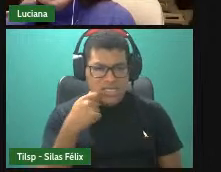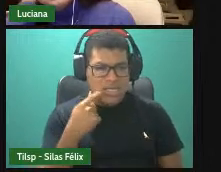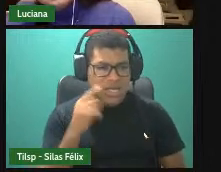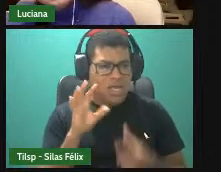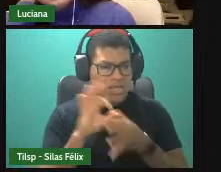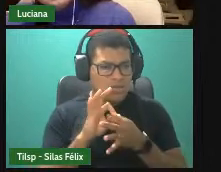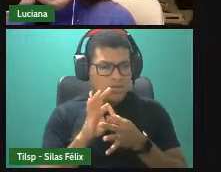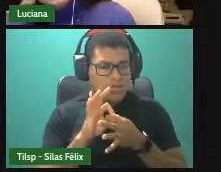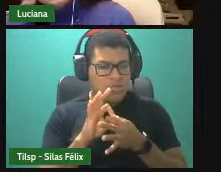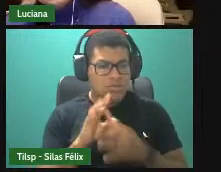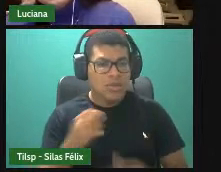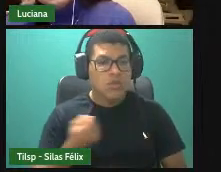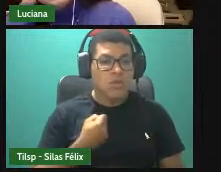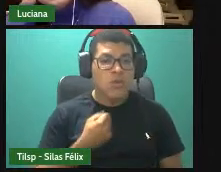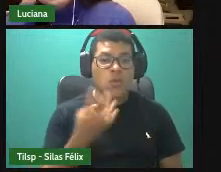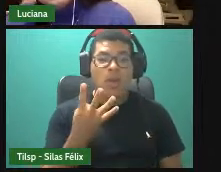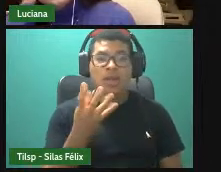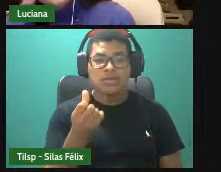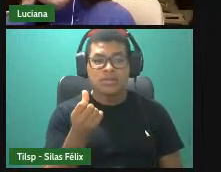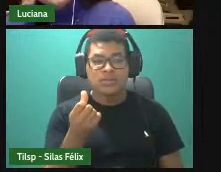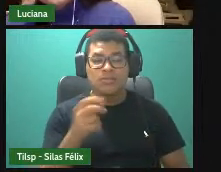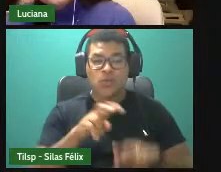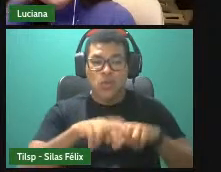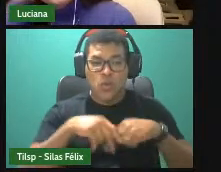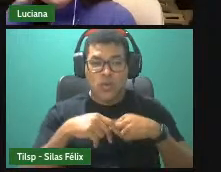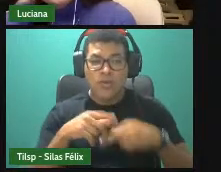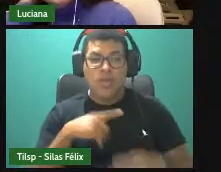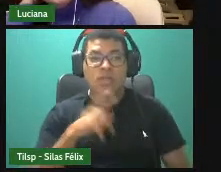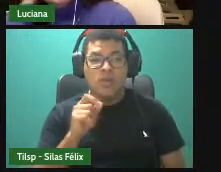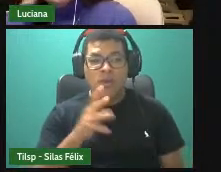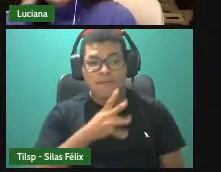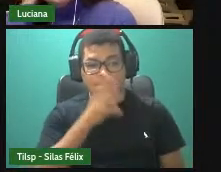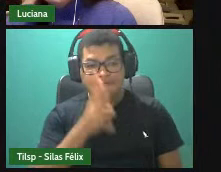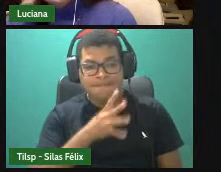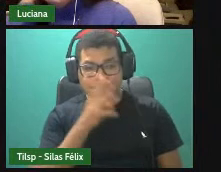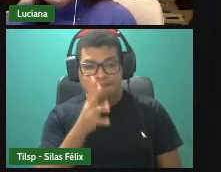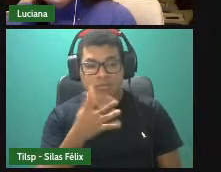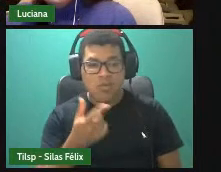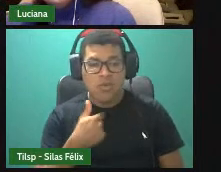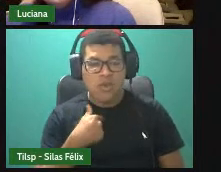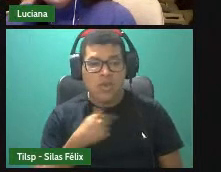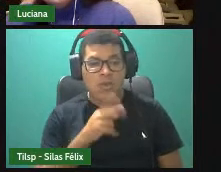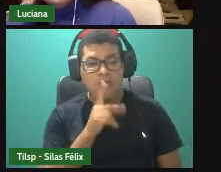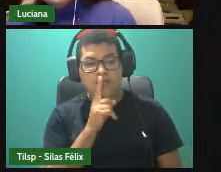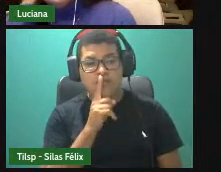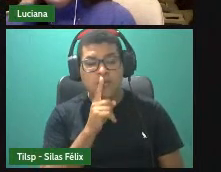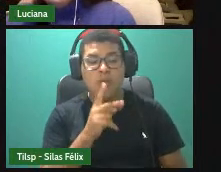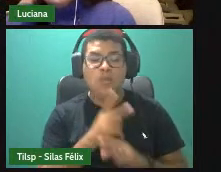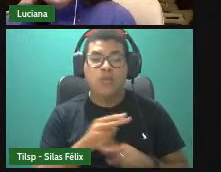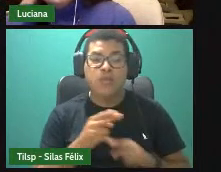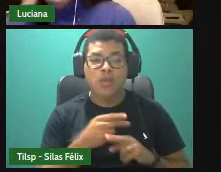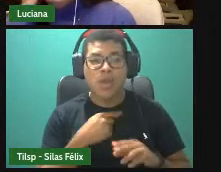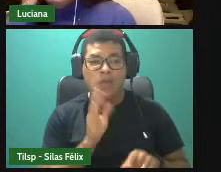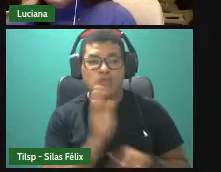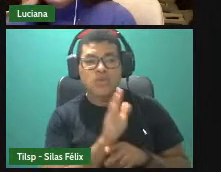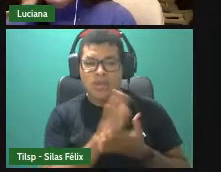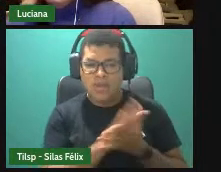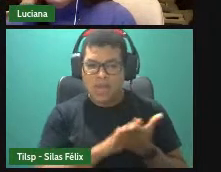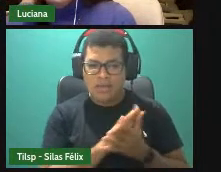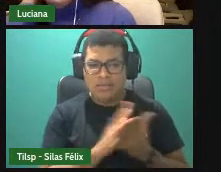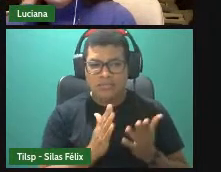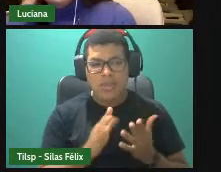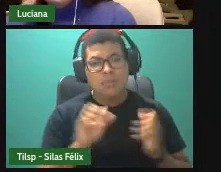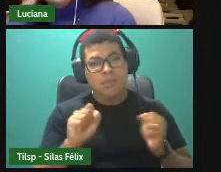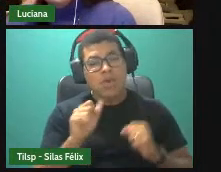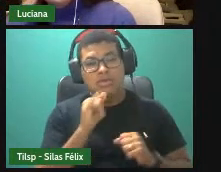46 está associado à imperícia negligente do CD1? Tá, tudo bem. Ele diagnosticou errado. Né? Vamos supor que ele